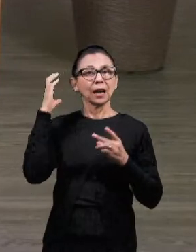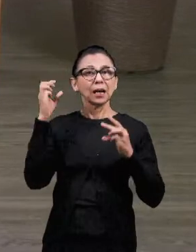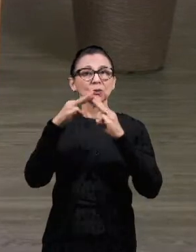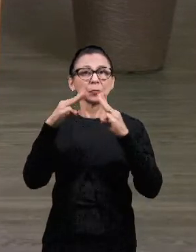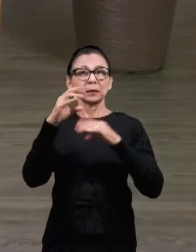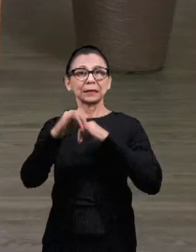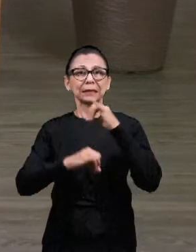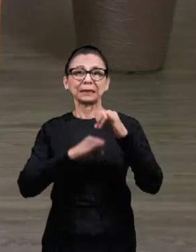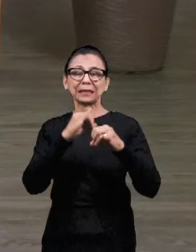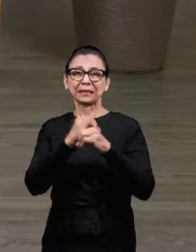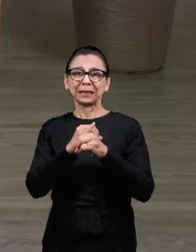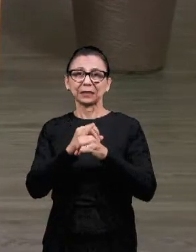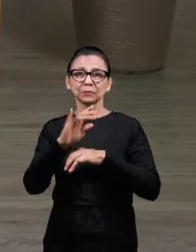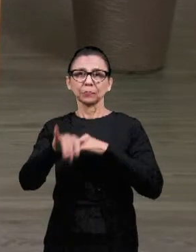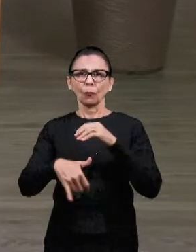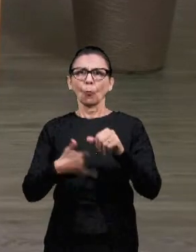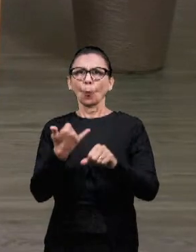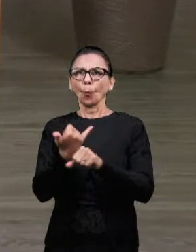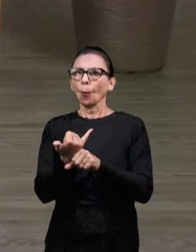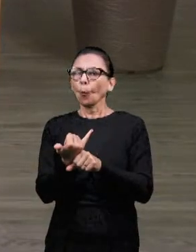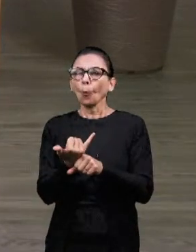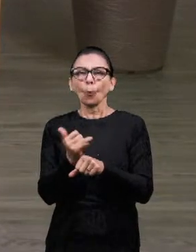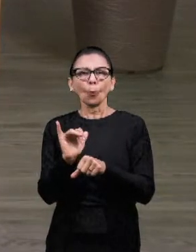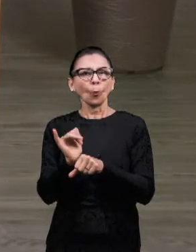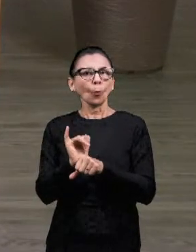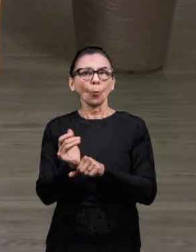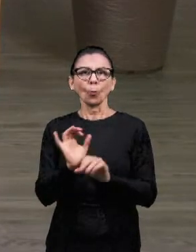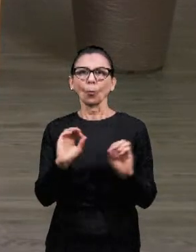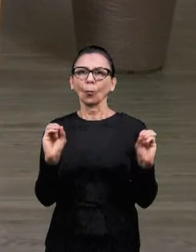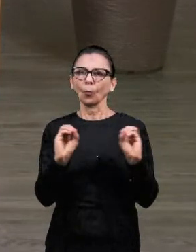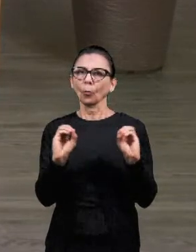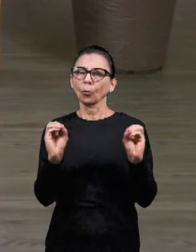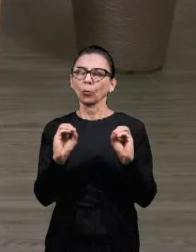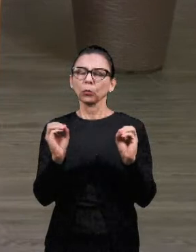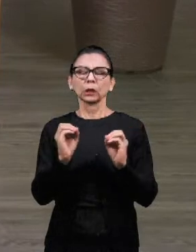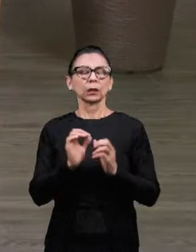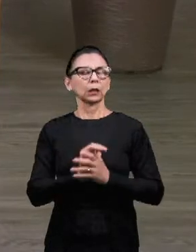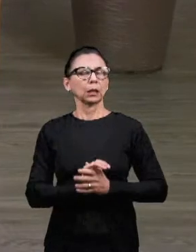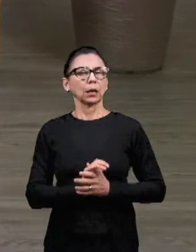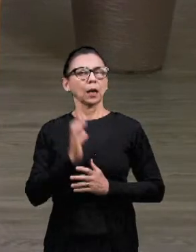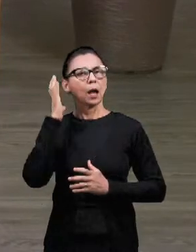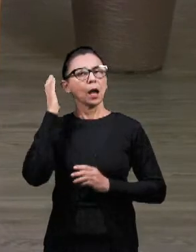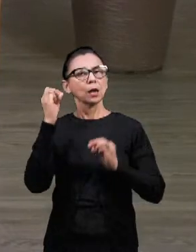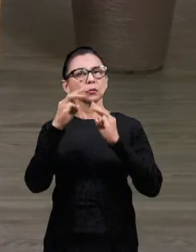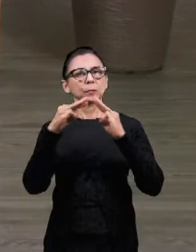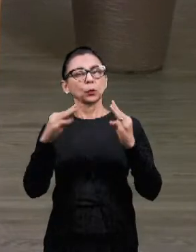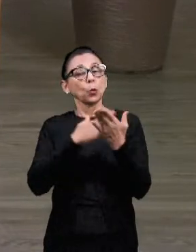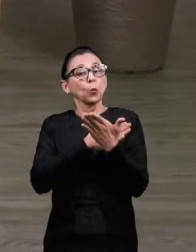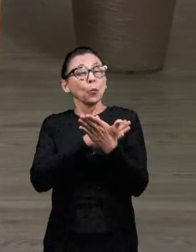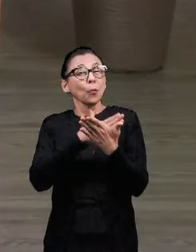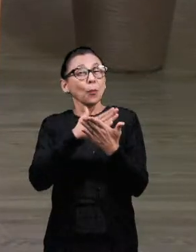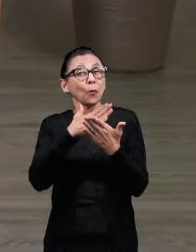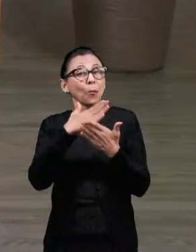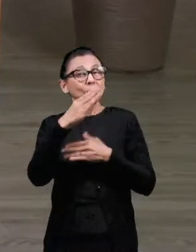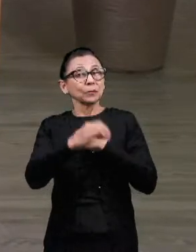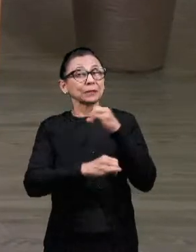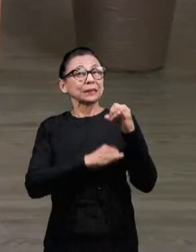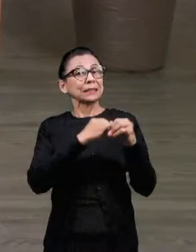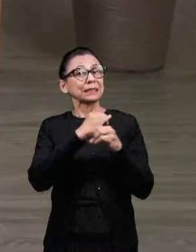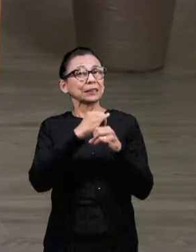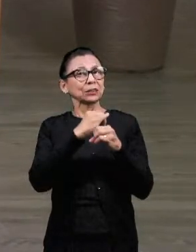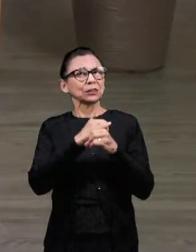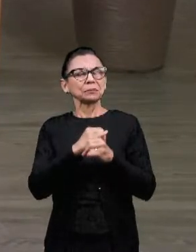canal da igreja no YouTube, né? A Rádio Manaim, ela começou essa comunicação digital. E aí, uma